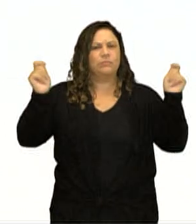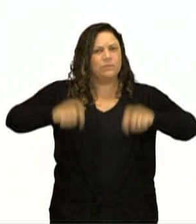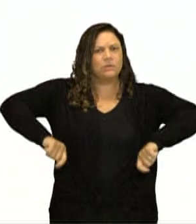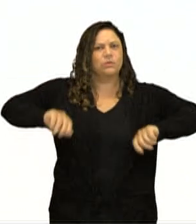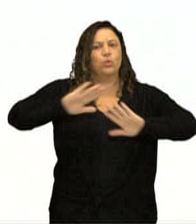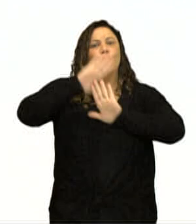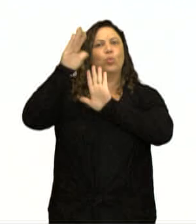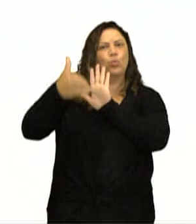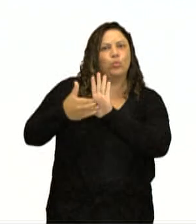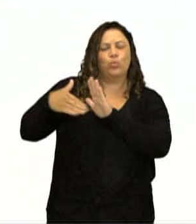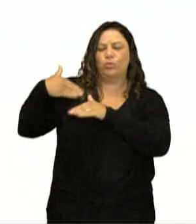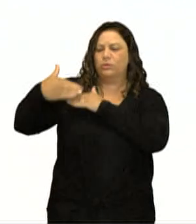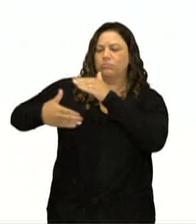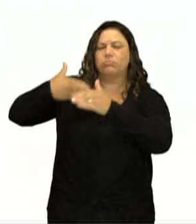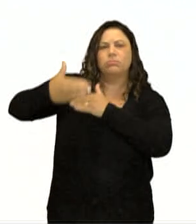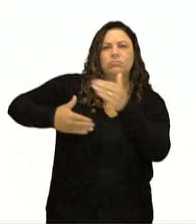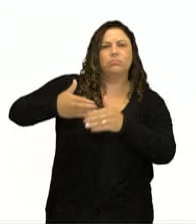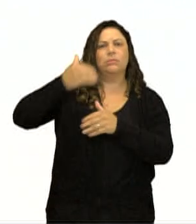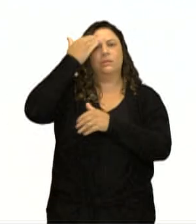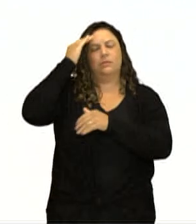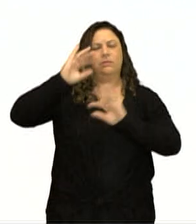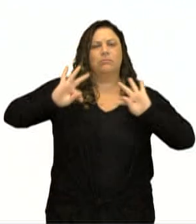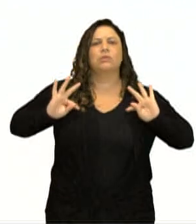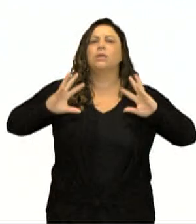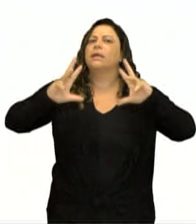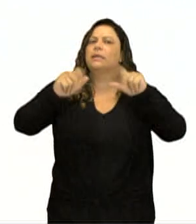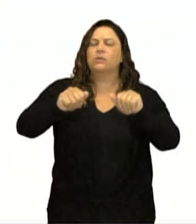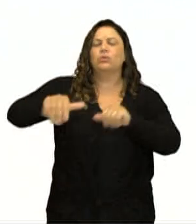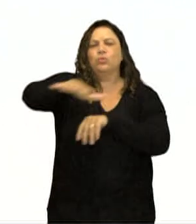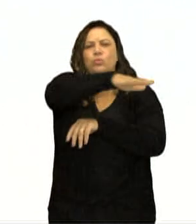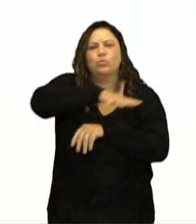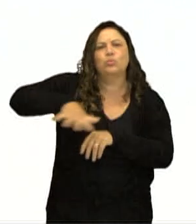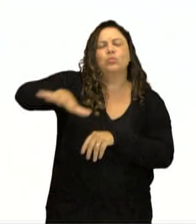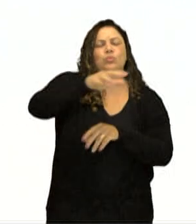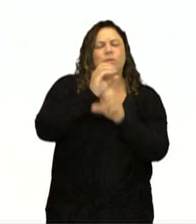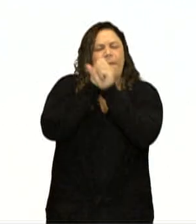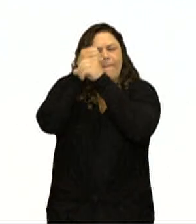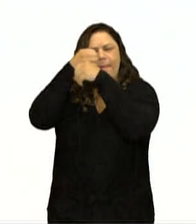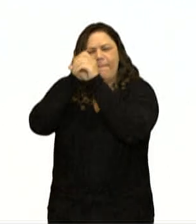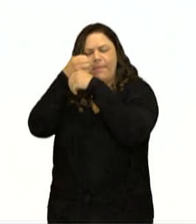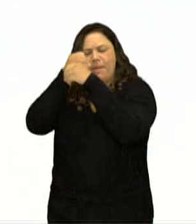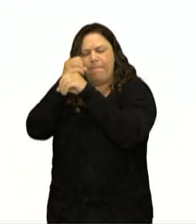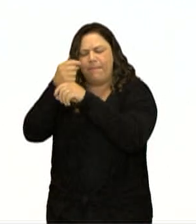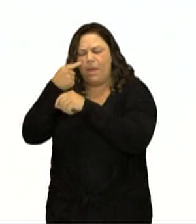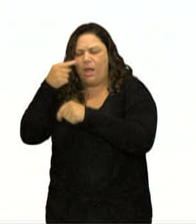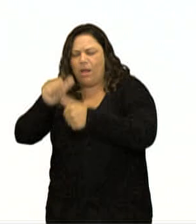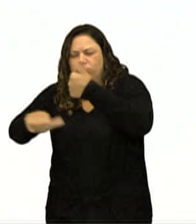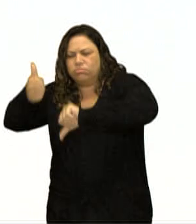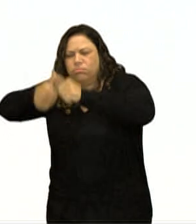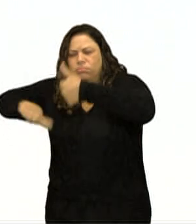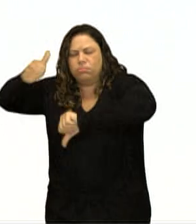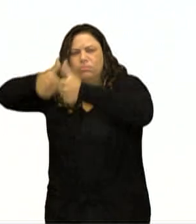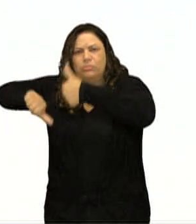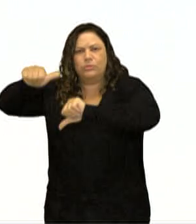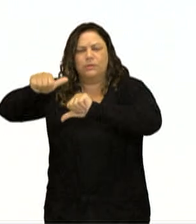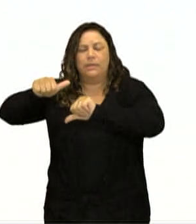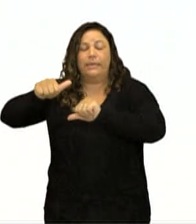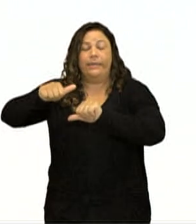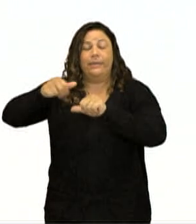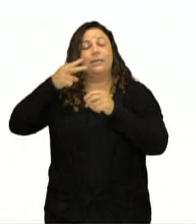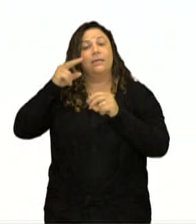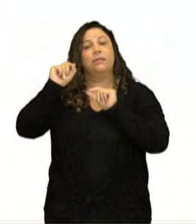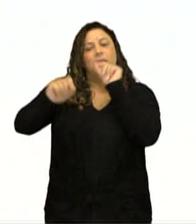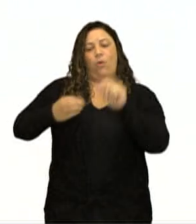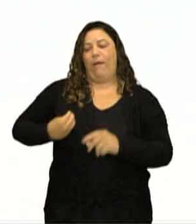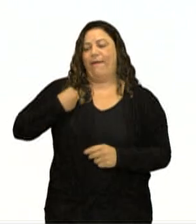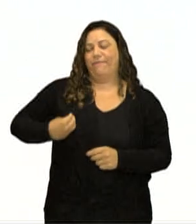isso, a expectativa também de vida das pessoas de um modo geral. Vamos entender então, gente, basicamente o que é uma